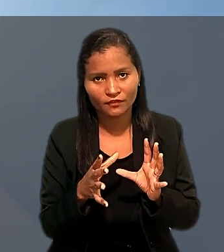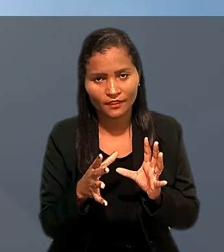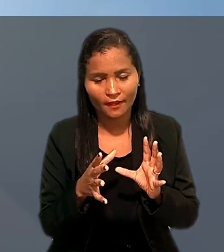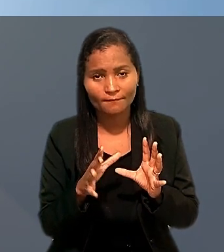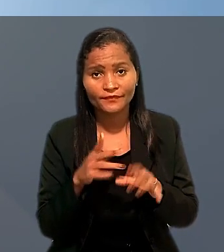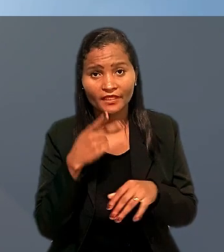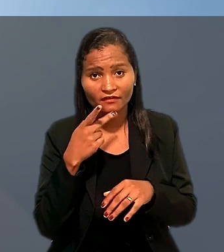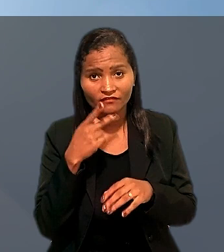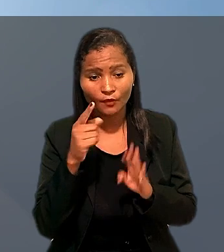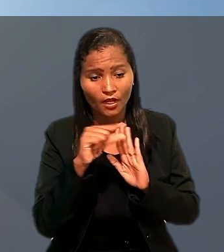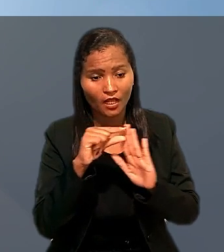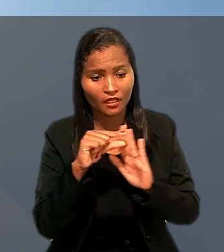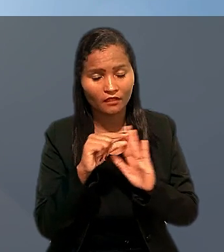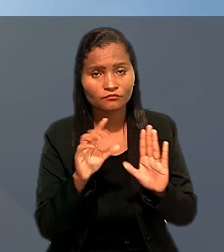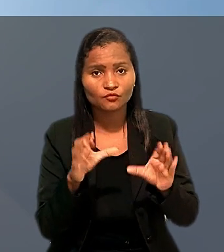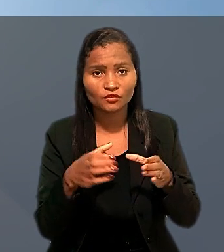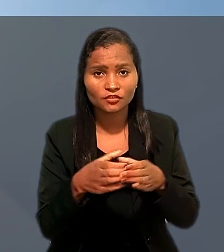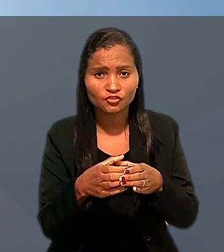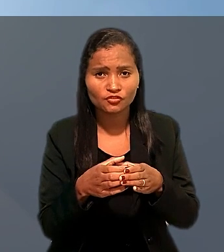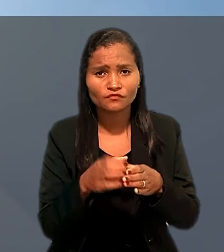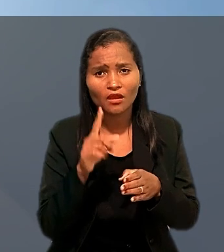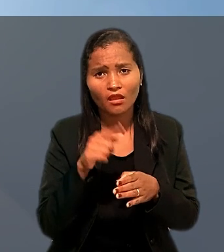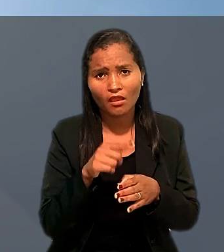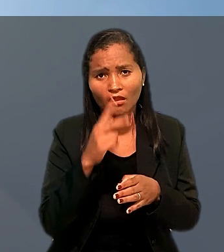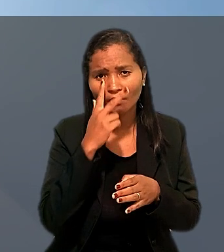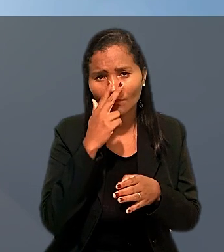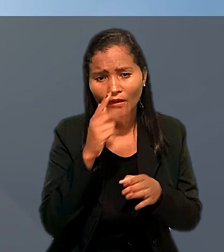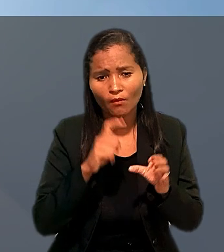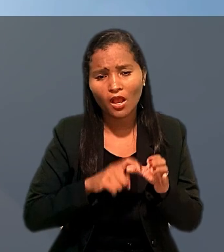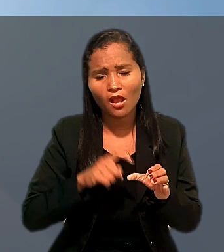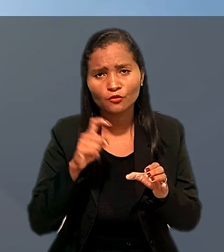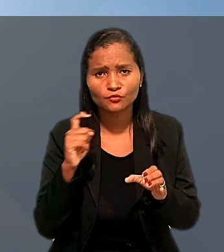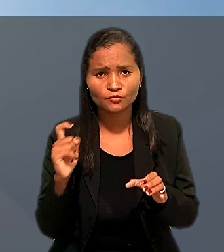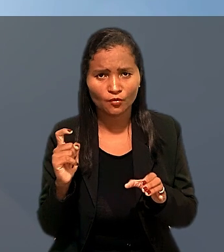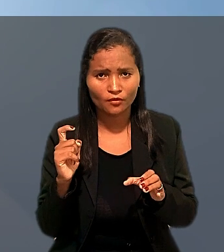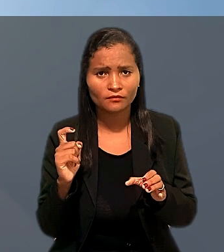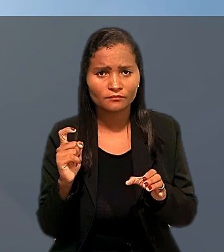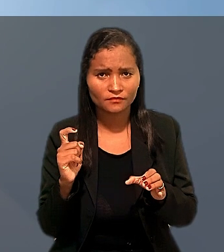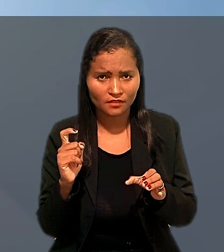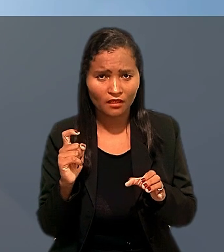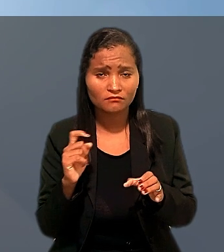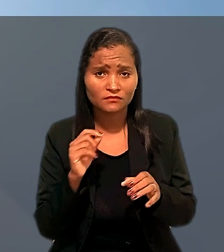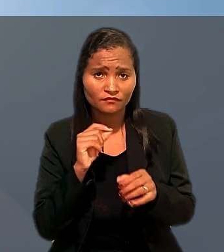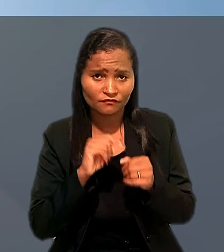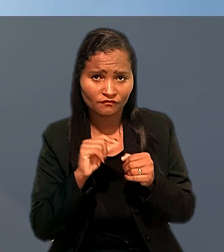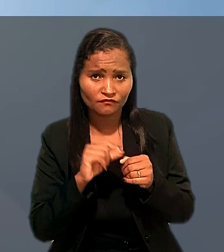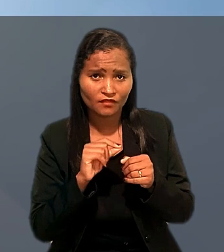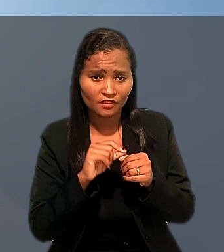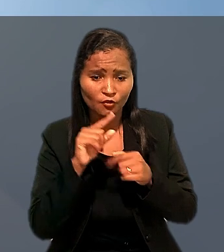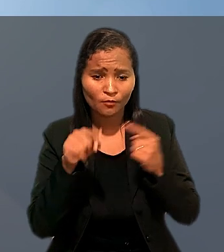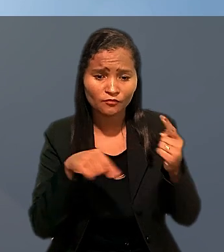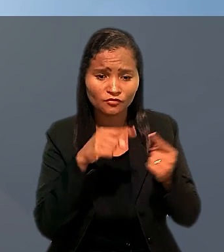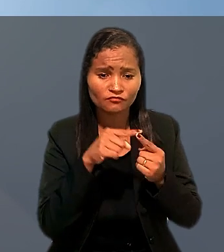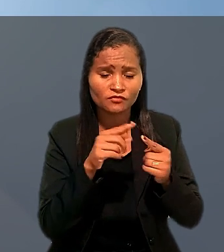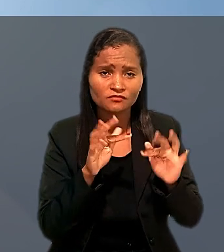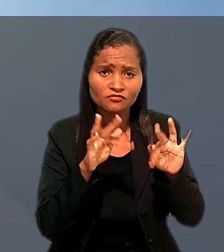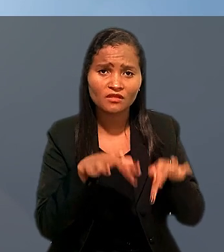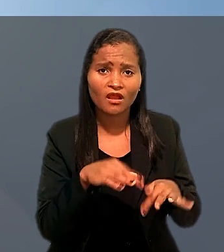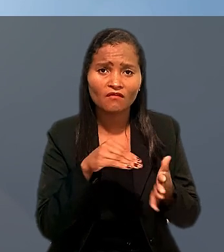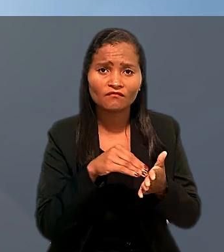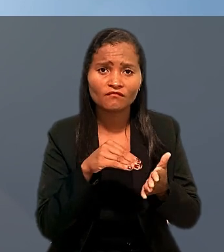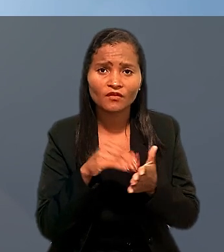Ele destacou que a cláusula coletiva é uma disposição autônoma, editada com o objetivo de encerrar